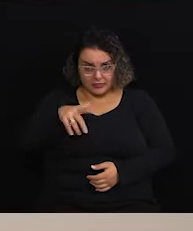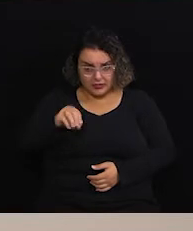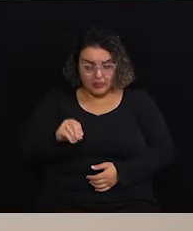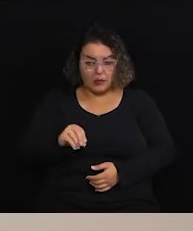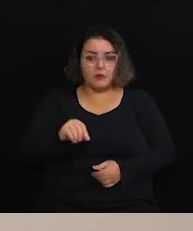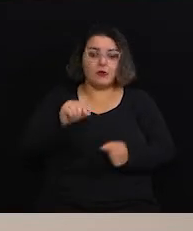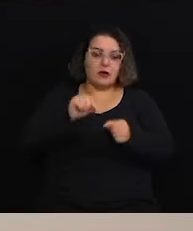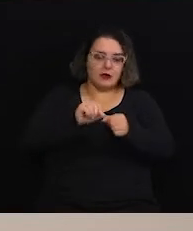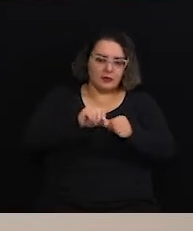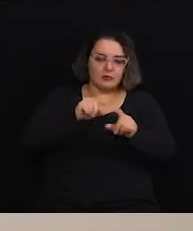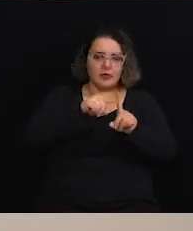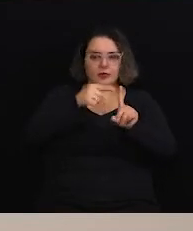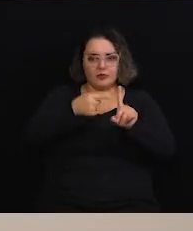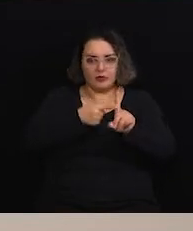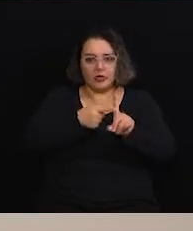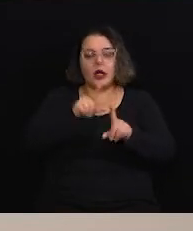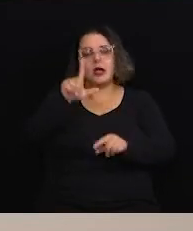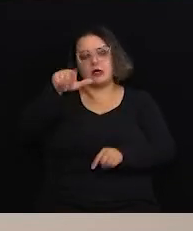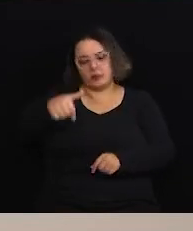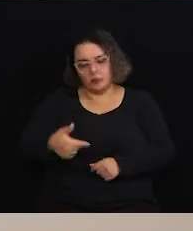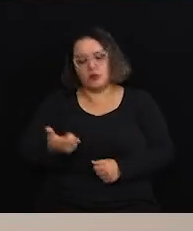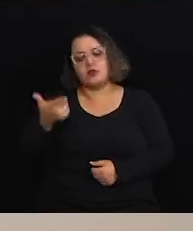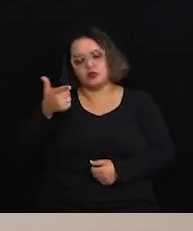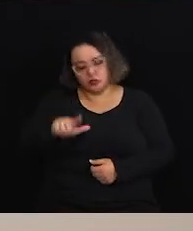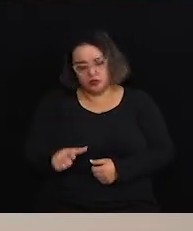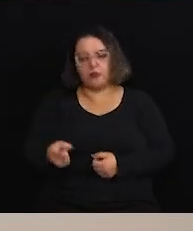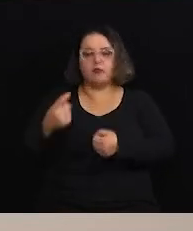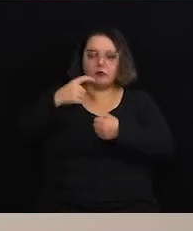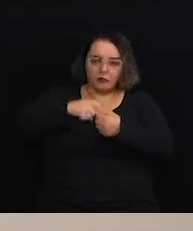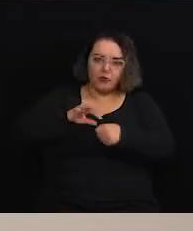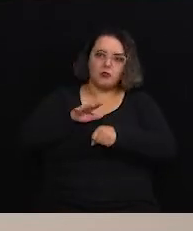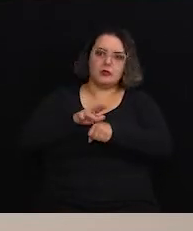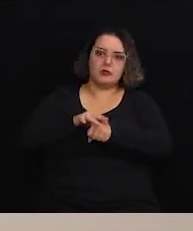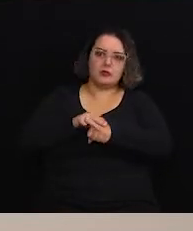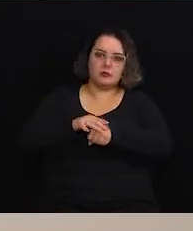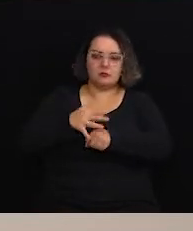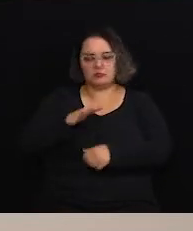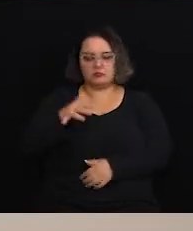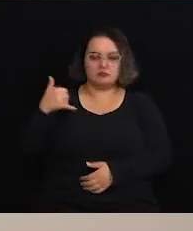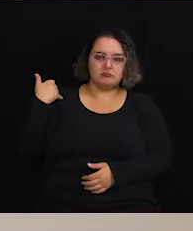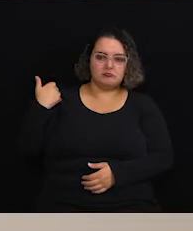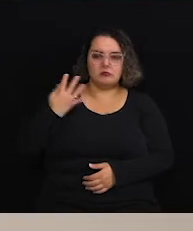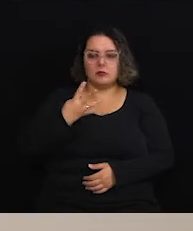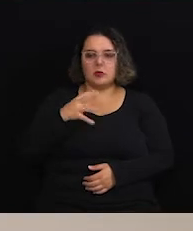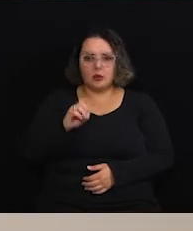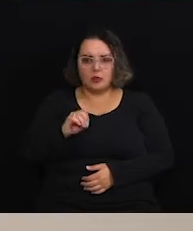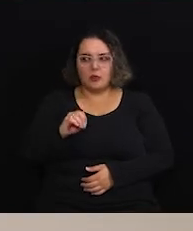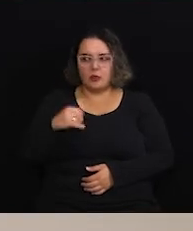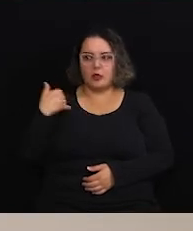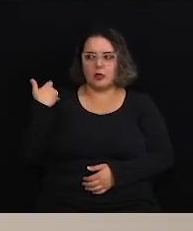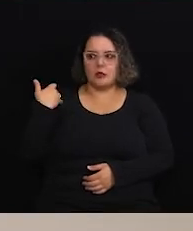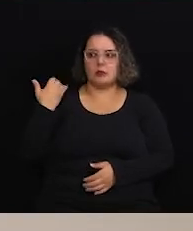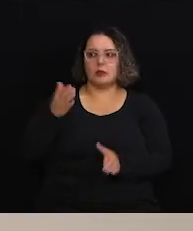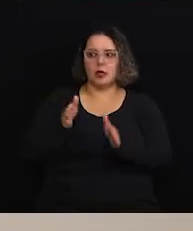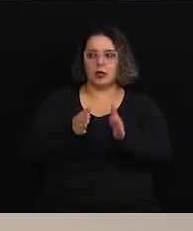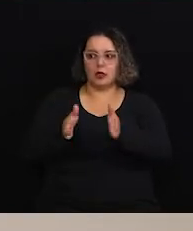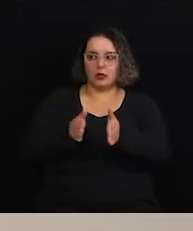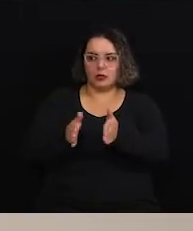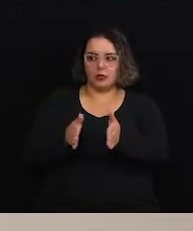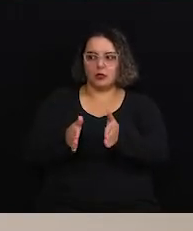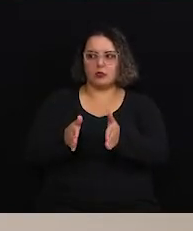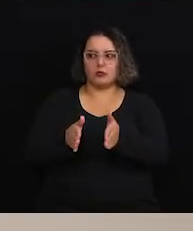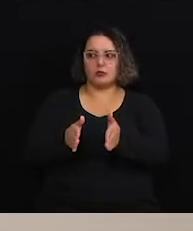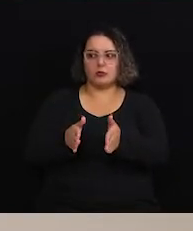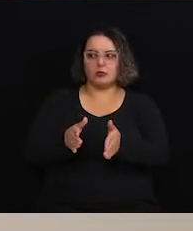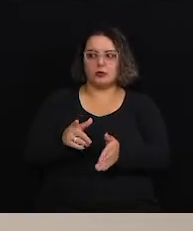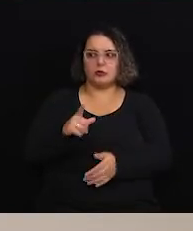começam a aparecer por volta aí, um pouquinho mais tarde, né? A maioria delas começa a ter por volta dos 40 anos, né? Então, elas já tiveram aquele período de